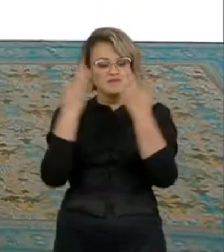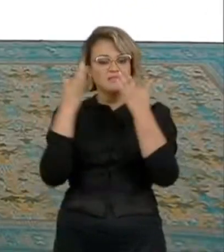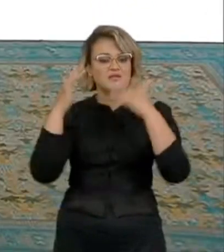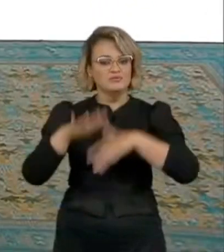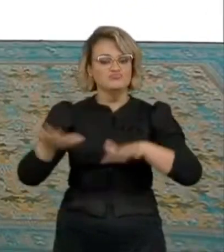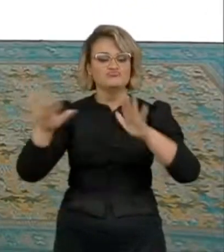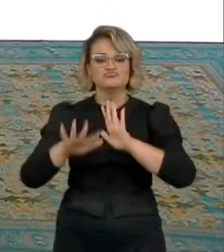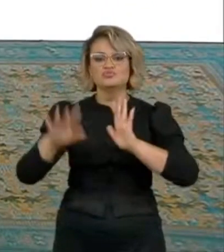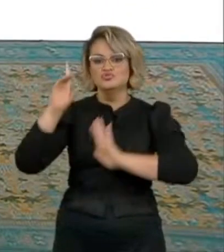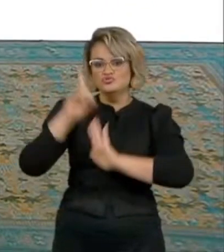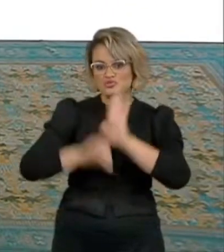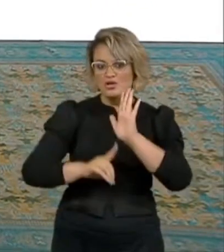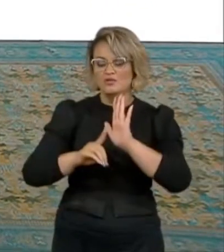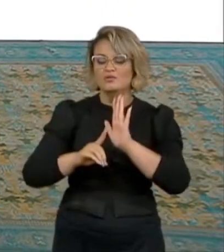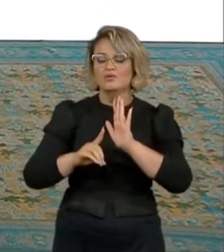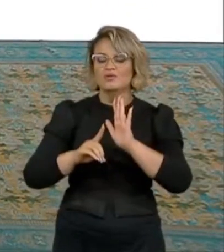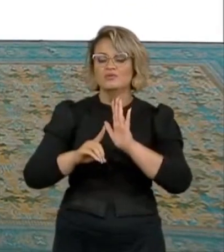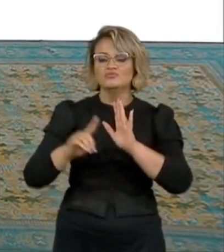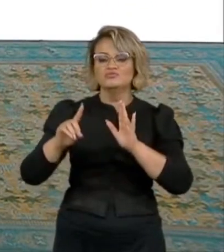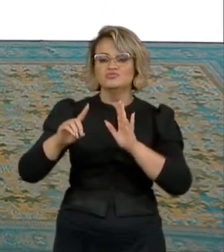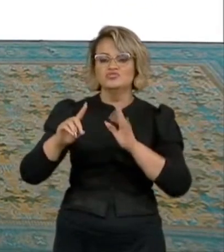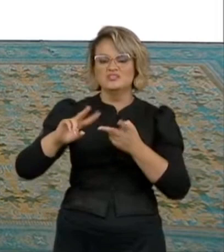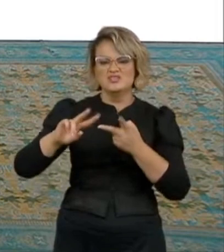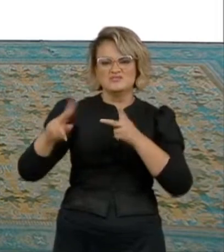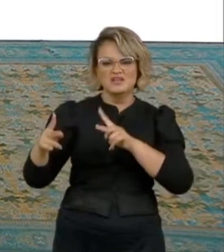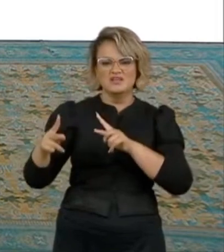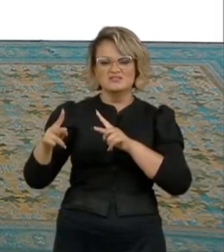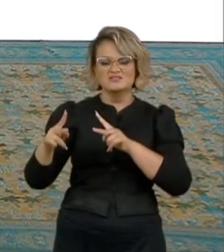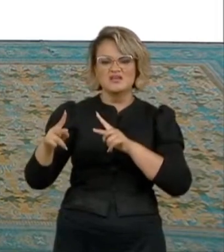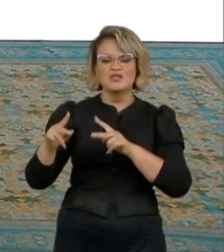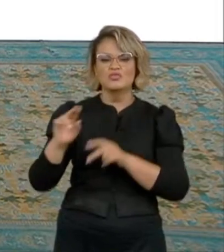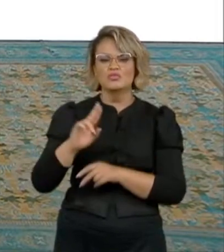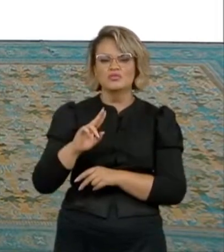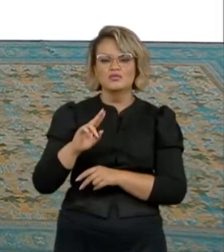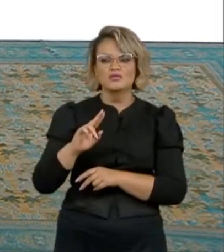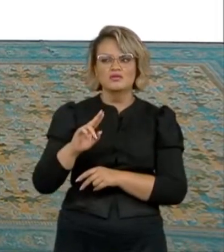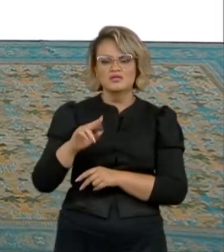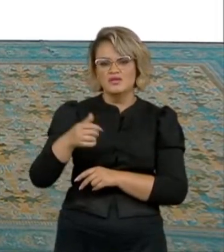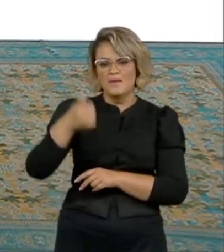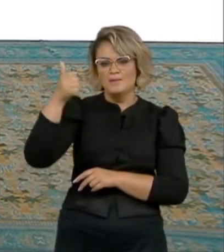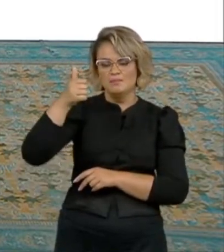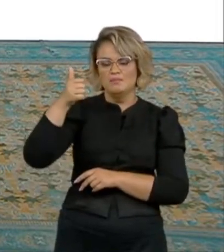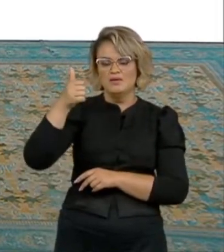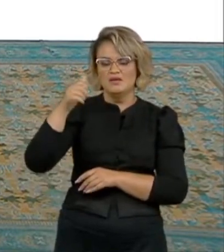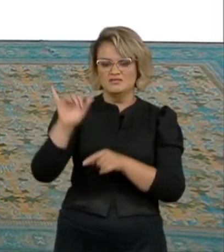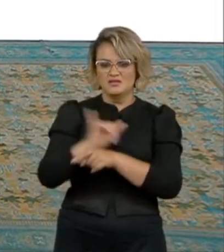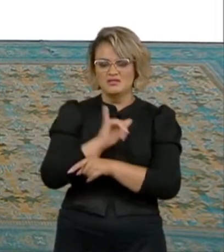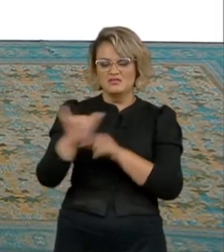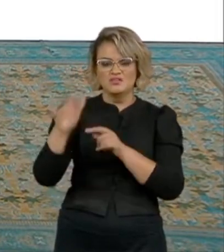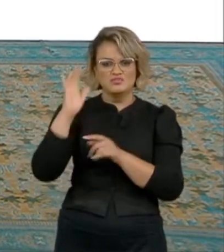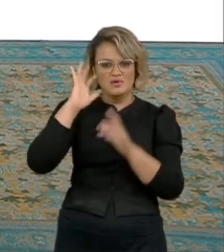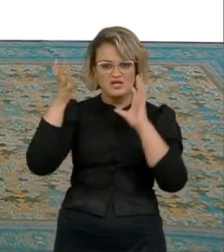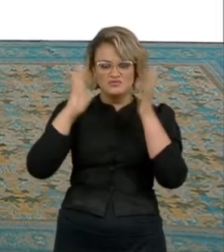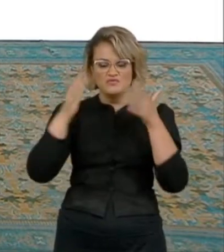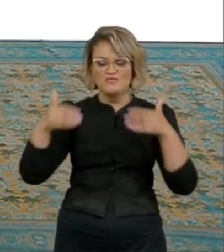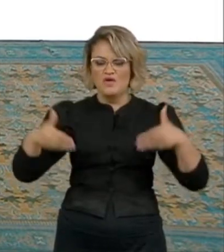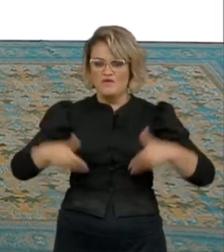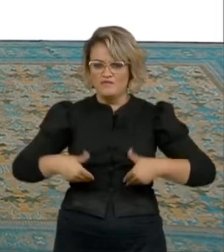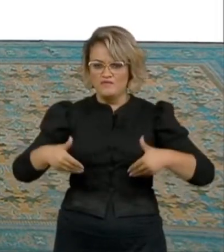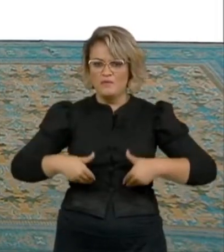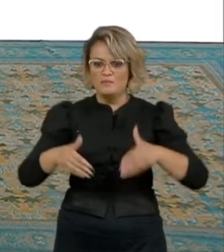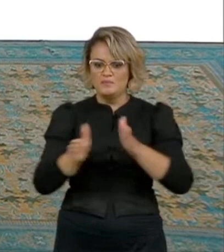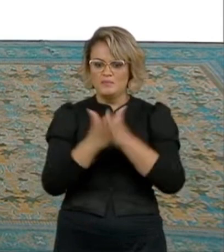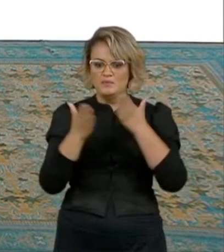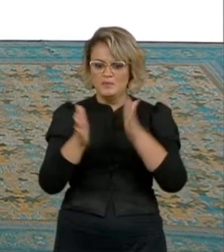famílias beneficiárias do programa de transferência de renda vigente como primeira medida de enfrentamento a fome e